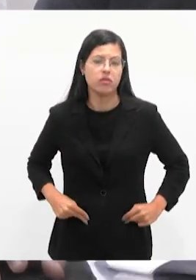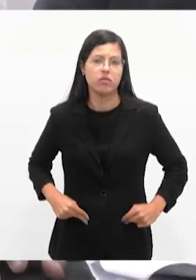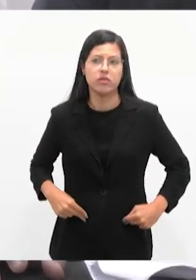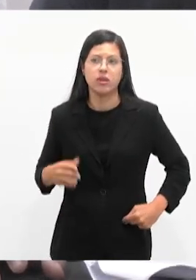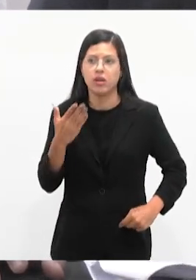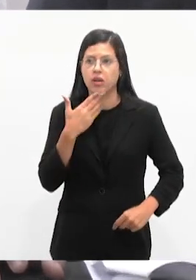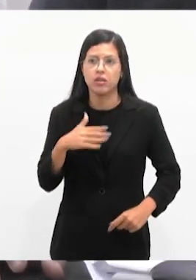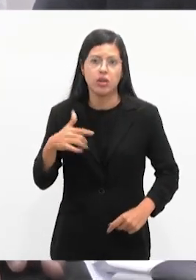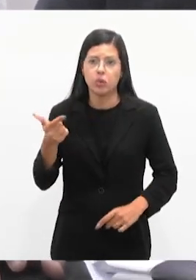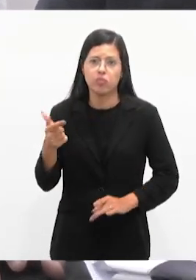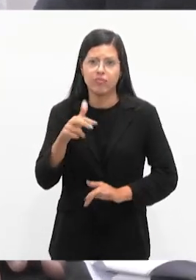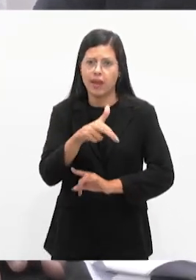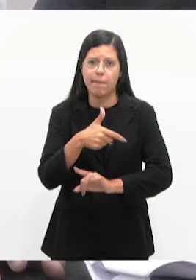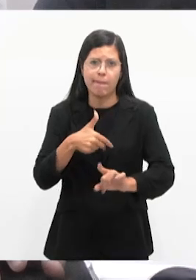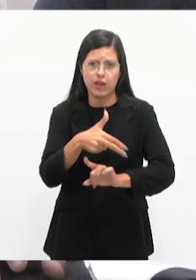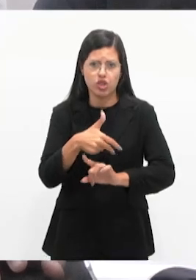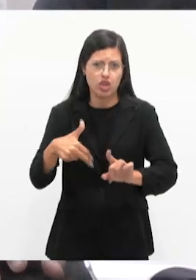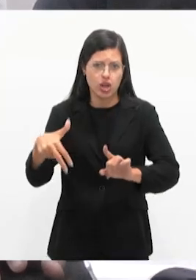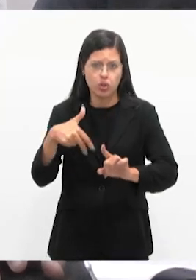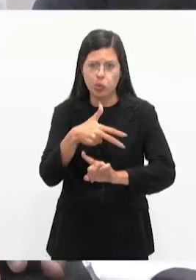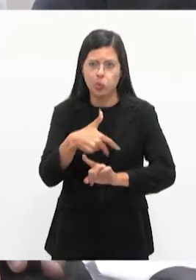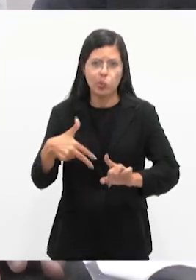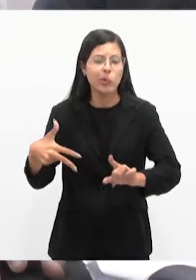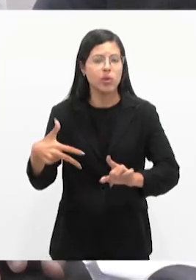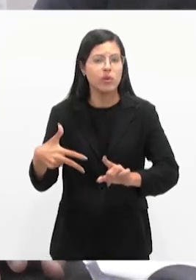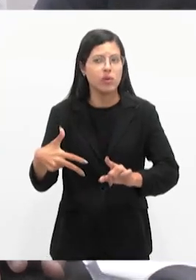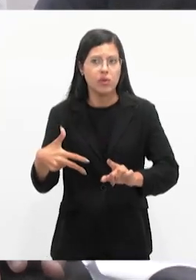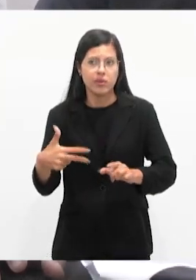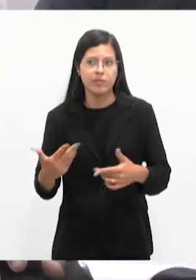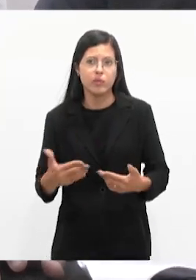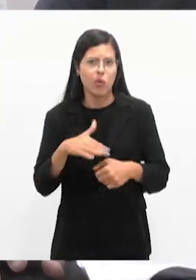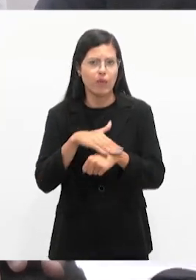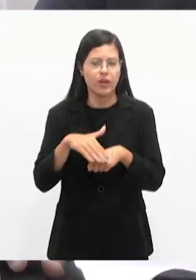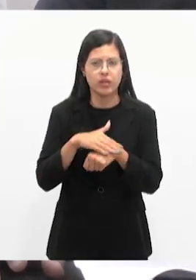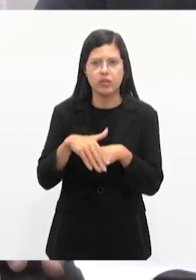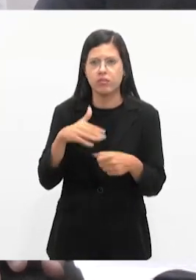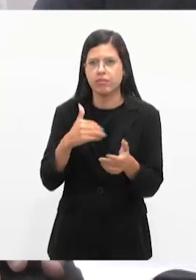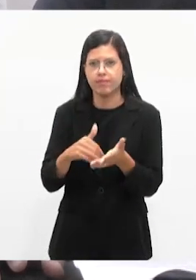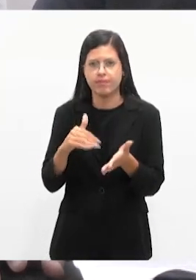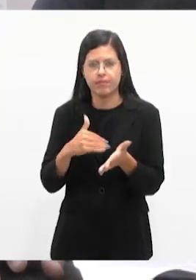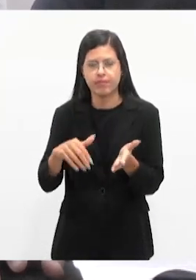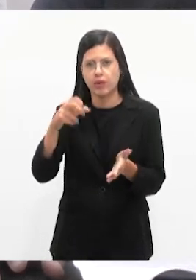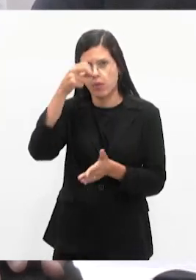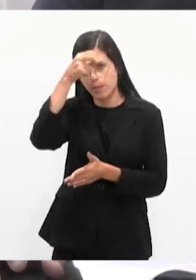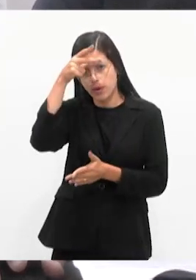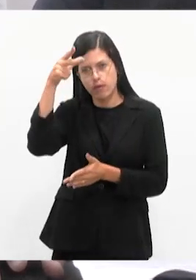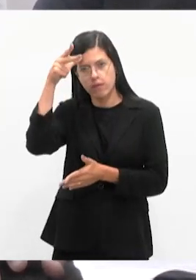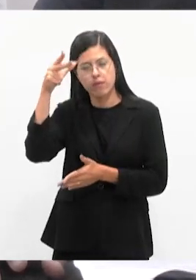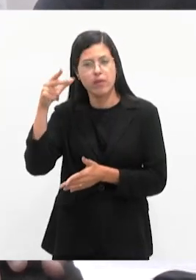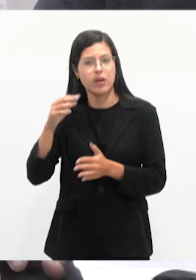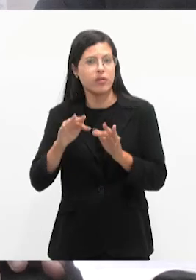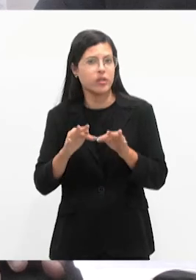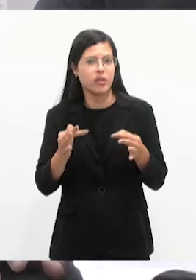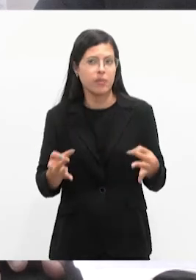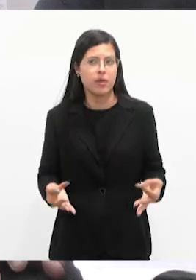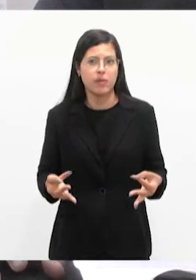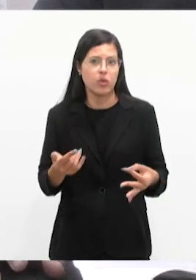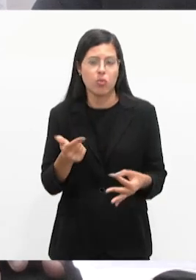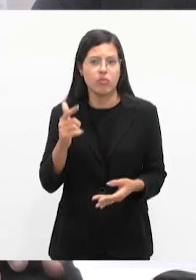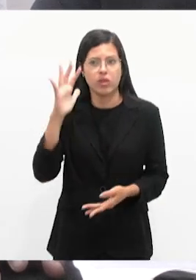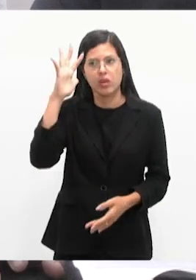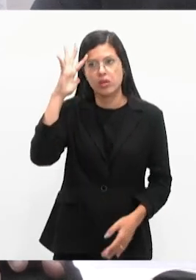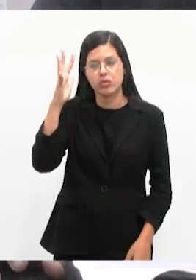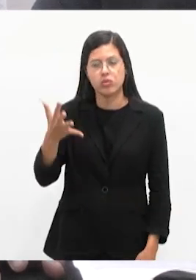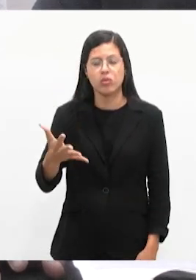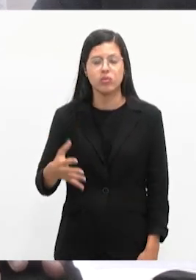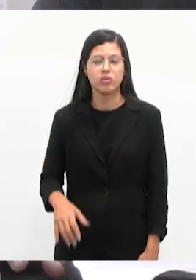mediador, e não há o que se fazer, conversa com o secretário, com o prefeito, e simplesmente não tem solução. A